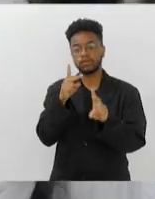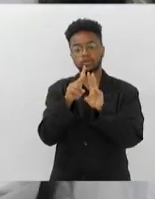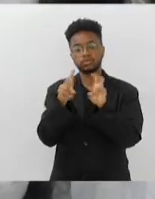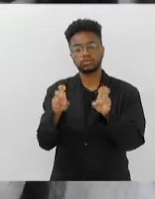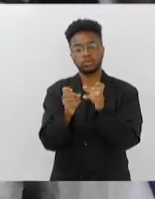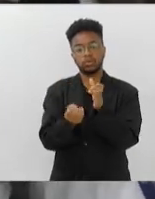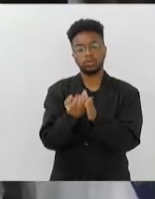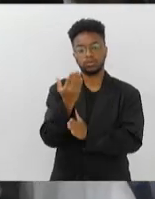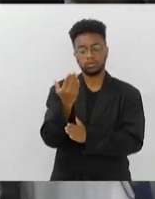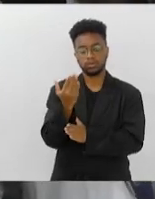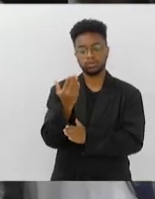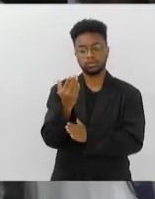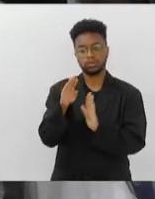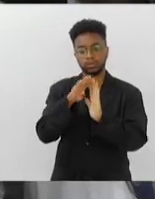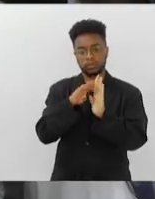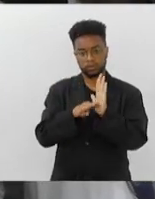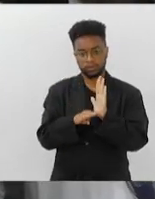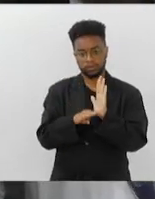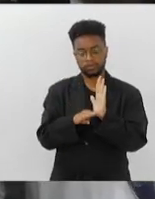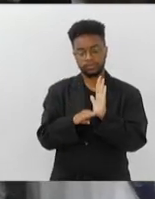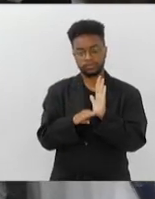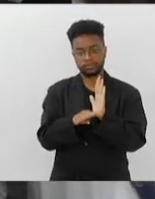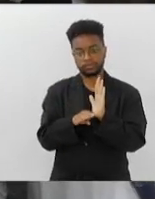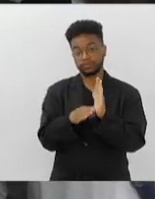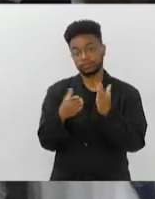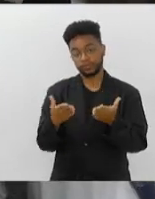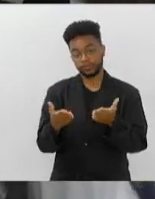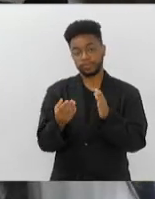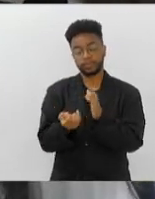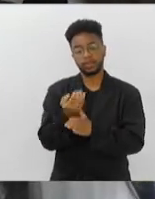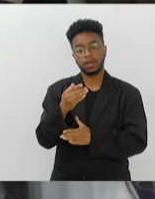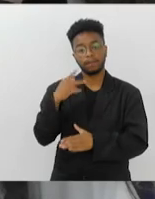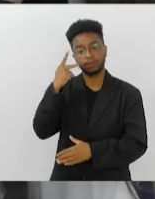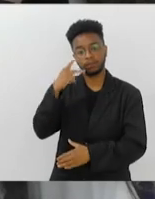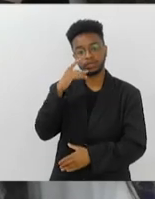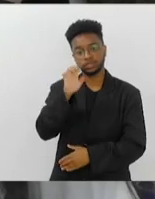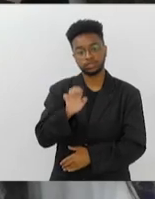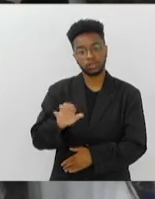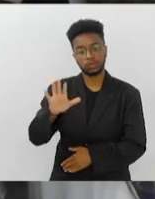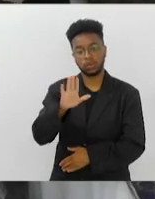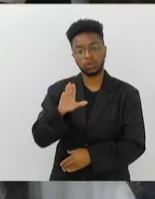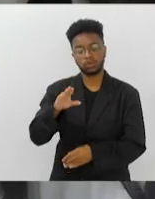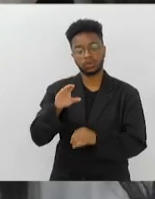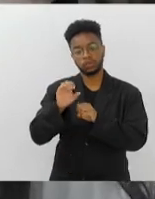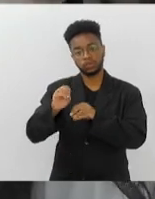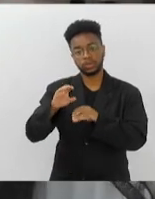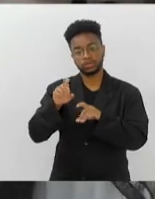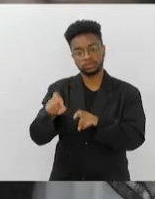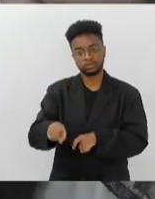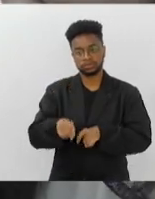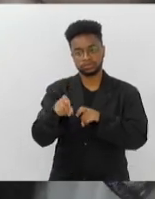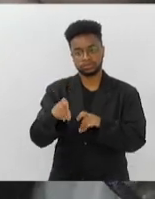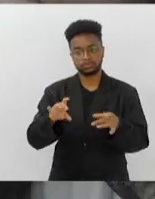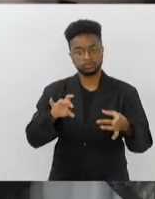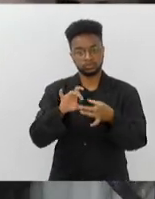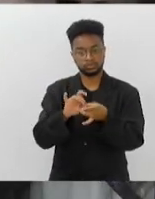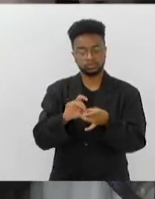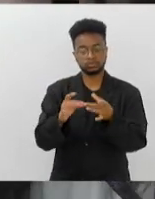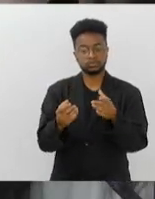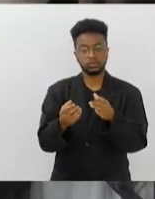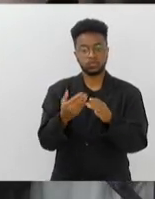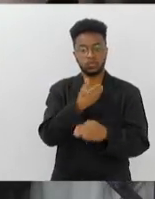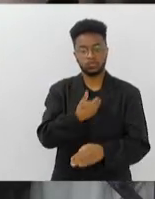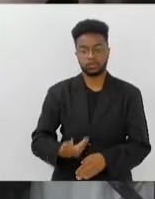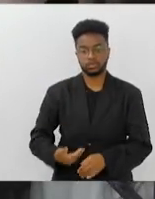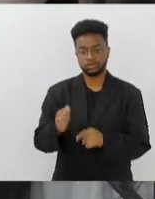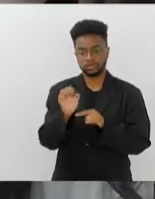criação de um programa. Fica instituída a Política Estadual de Educação no Campo, em consonância com a Política de Educação do Campo, desenvolvida pelo governo do